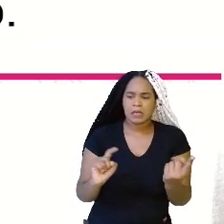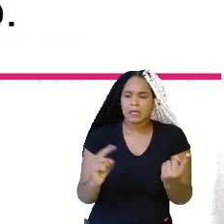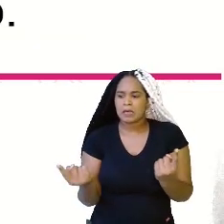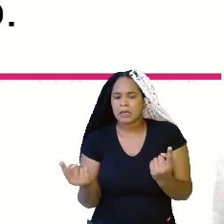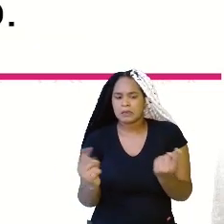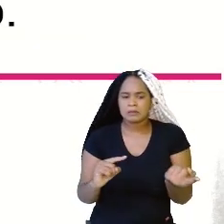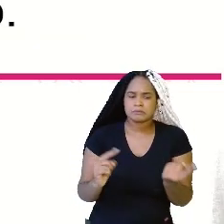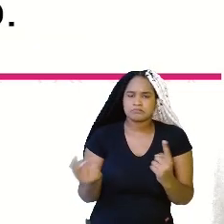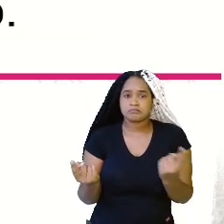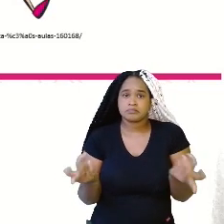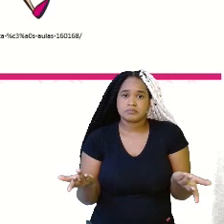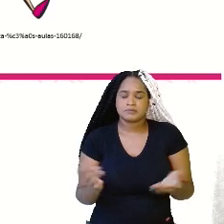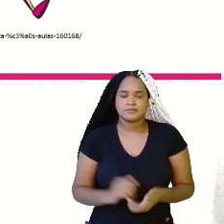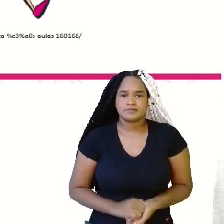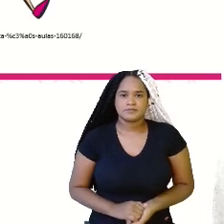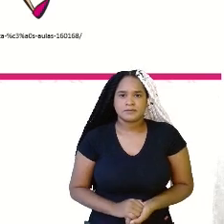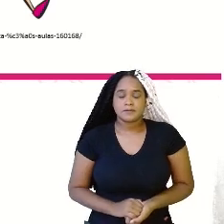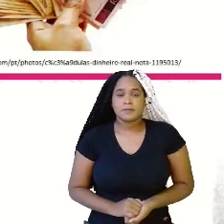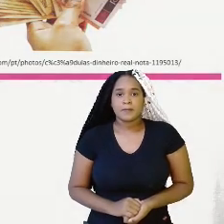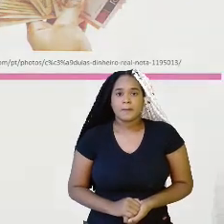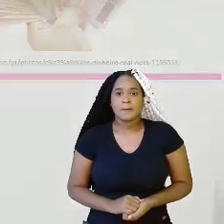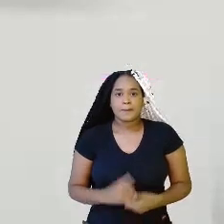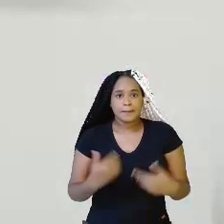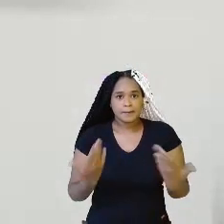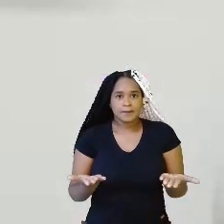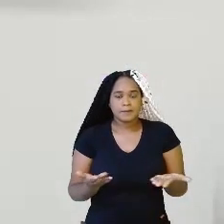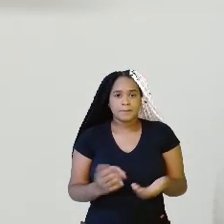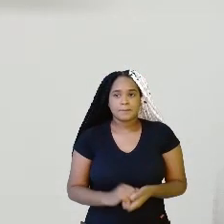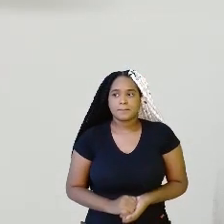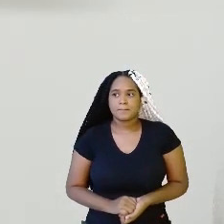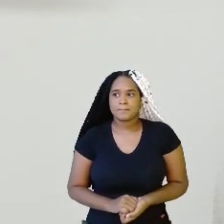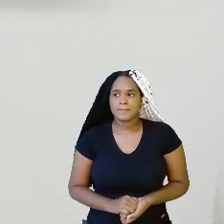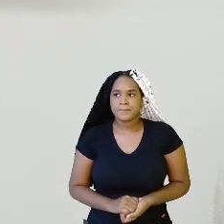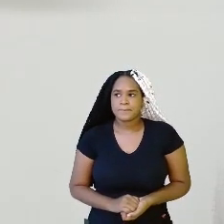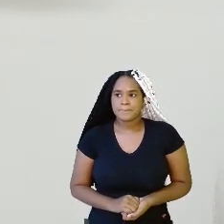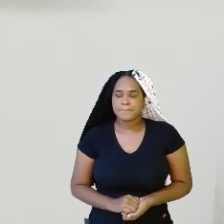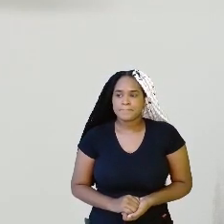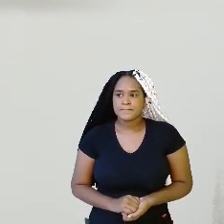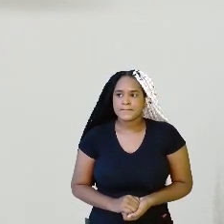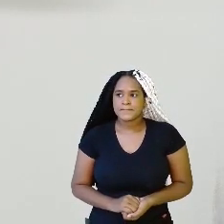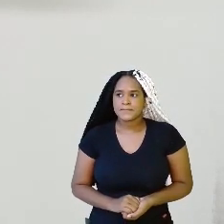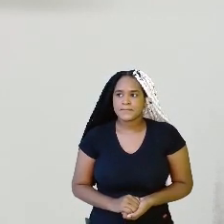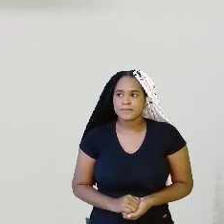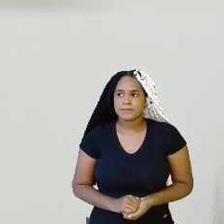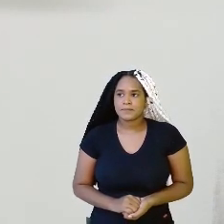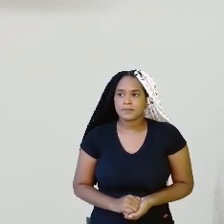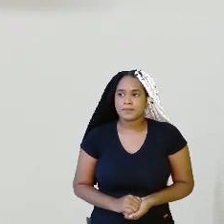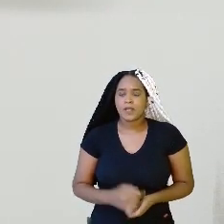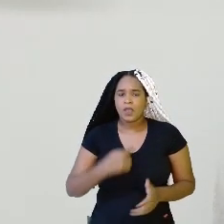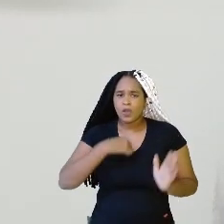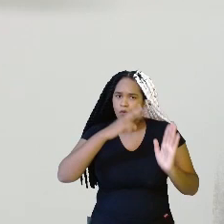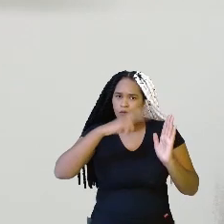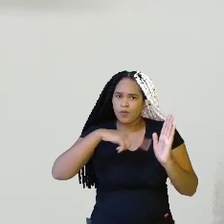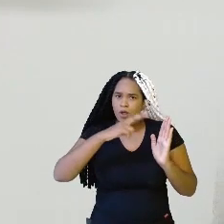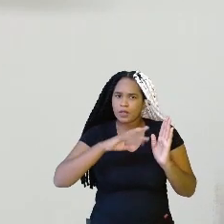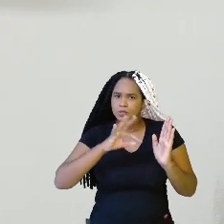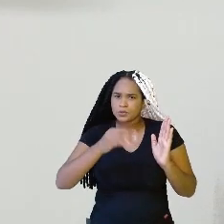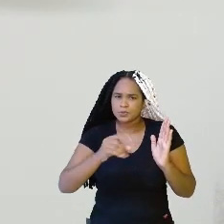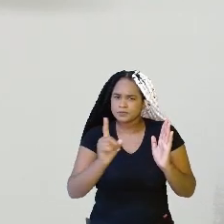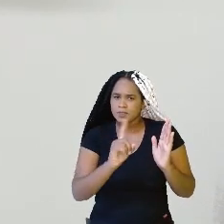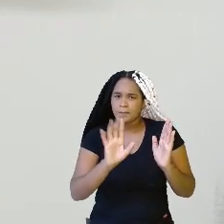esse poema, né? Eu gosto bastante dele. Eu vou dar uma voltinha aqui, eu não vou ler novamente todo não, mas para você